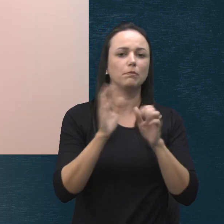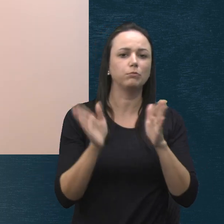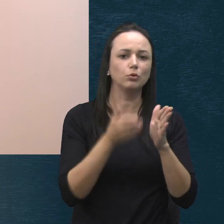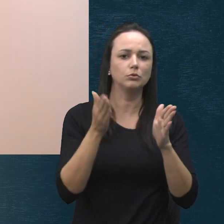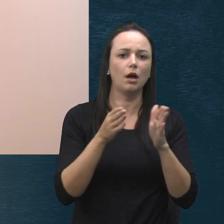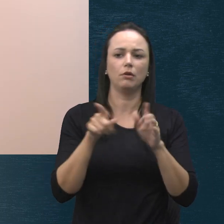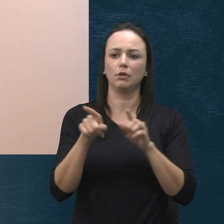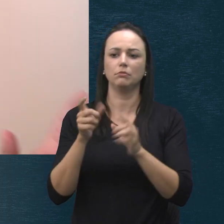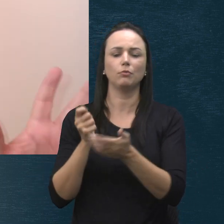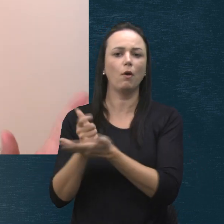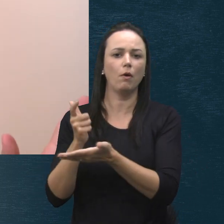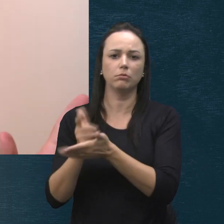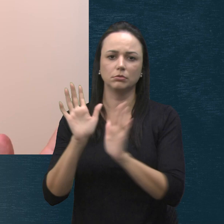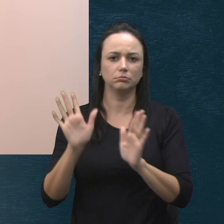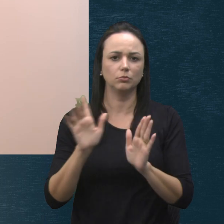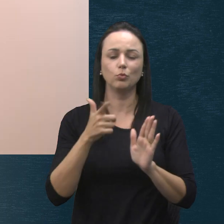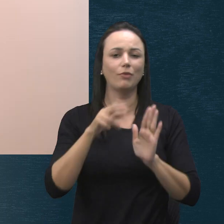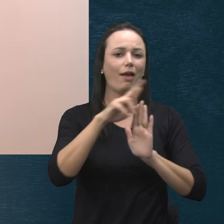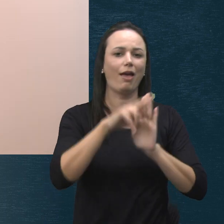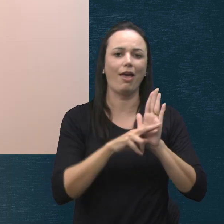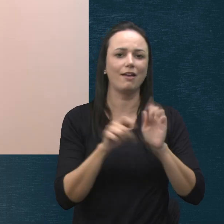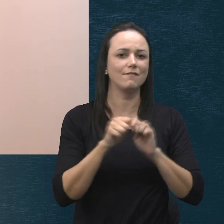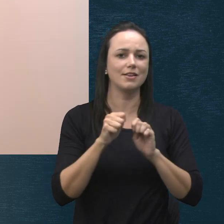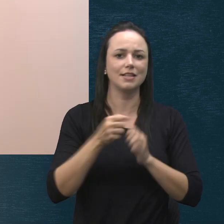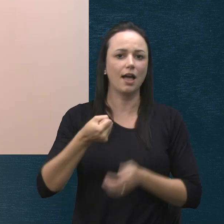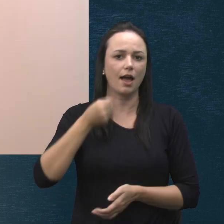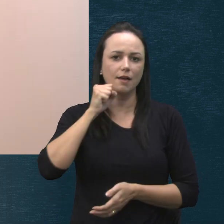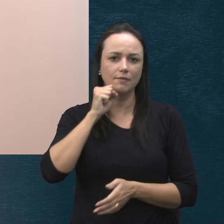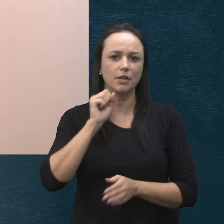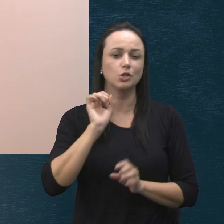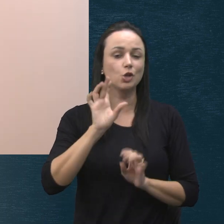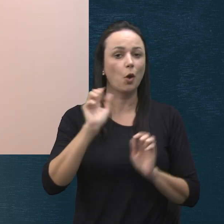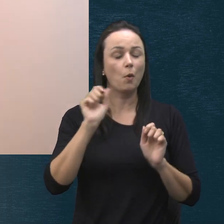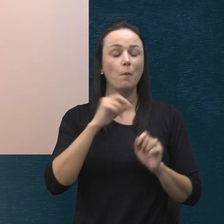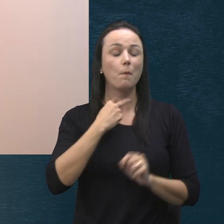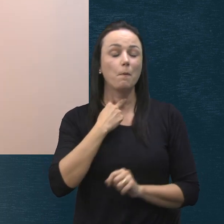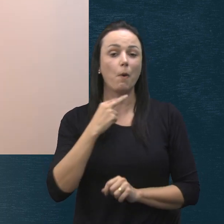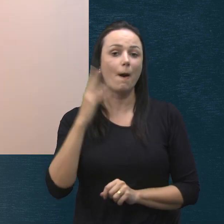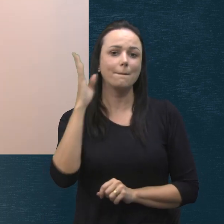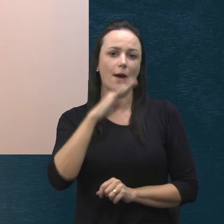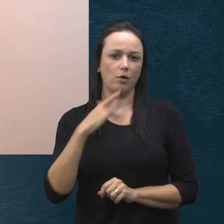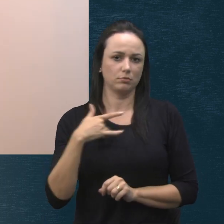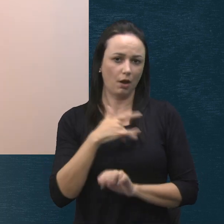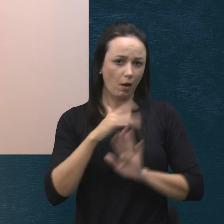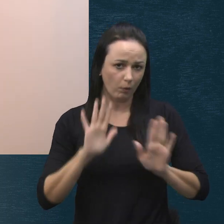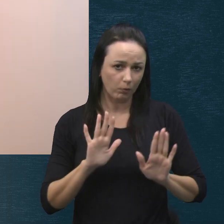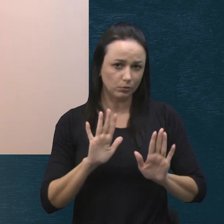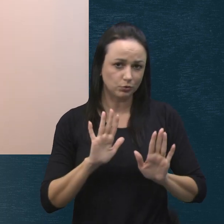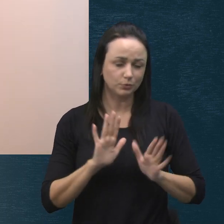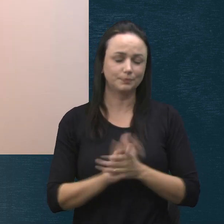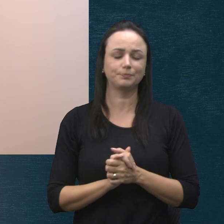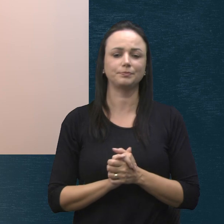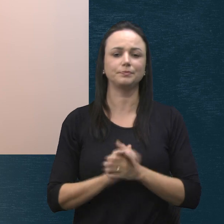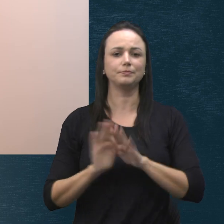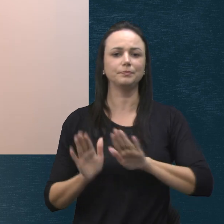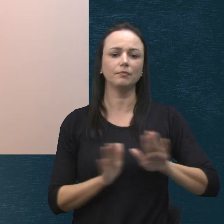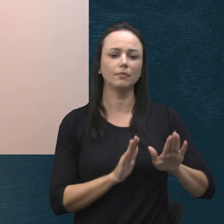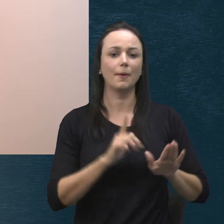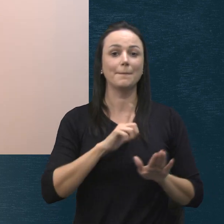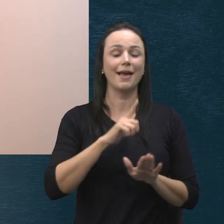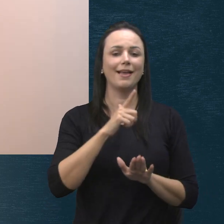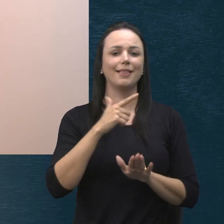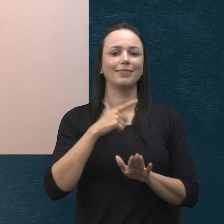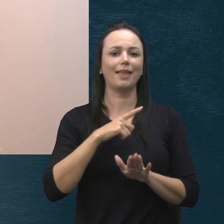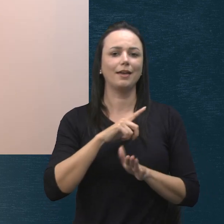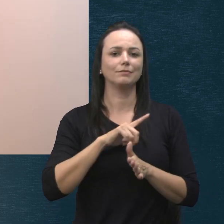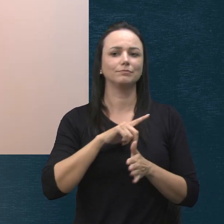para como se produz caneca. Exceto que não pode fazer mal para a saúde e tal, né? Agora, existem alguns serviços,